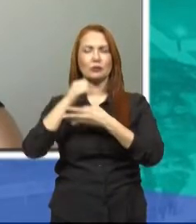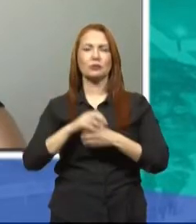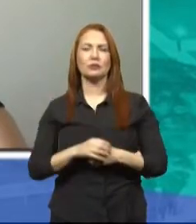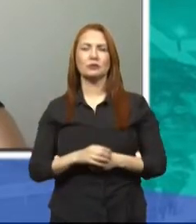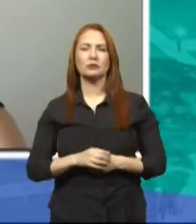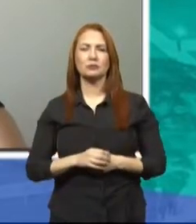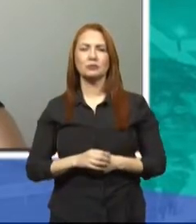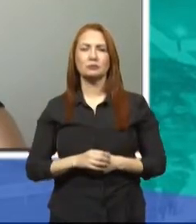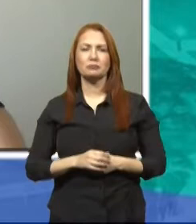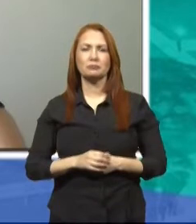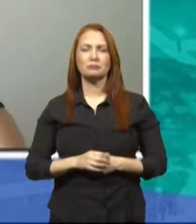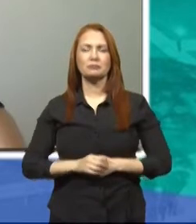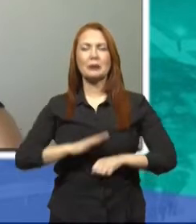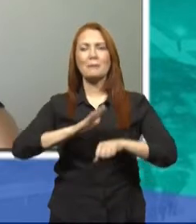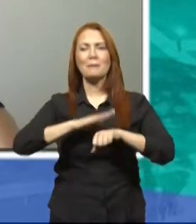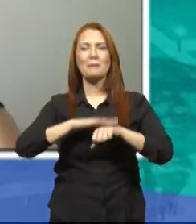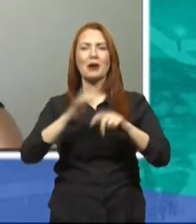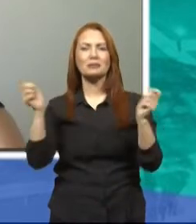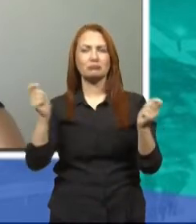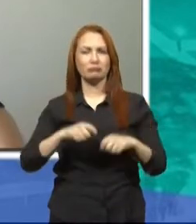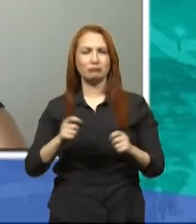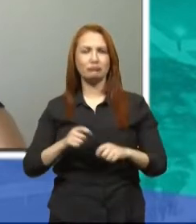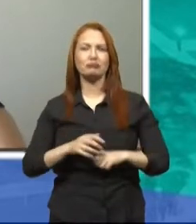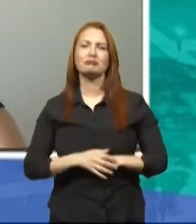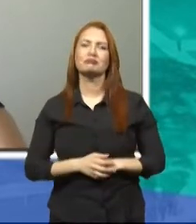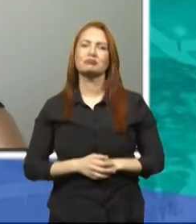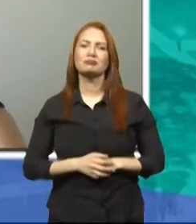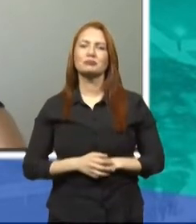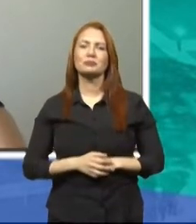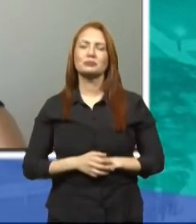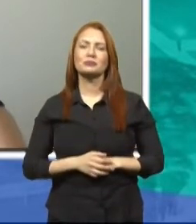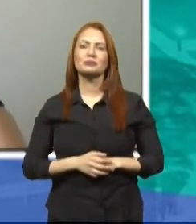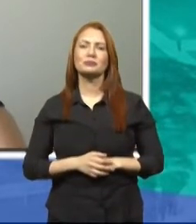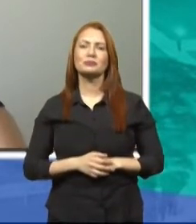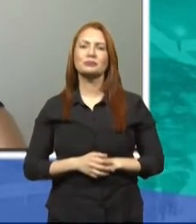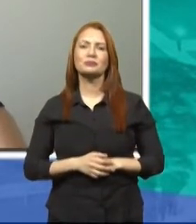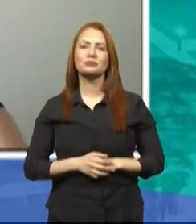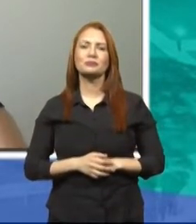com o advento dos telefones celulares, alguns grandes players surgiram. Com o advento